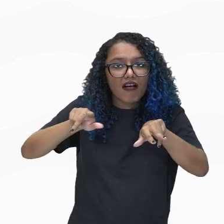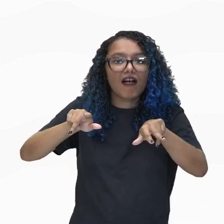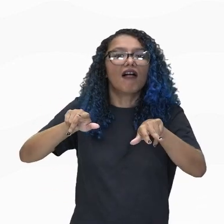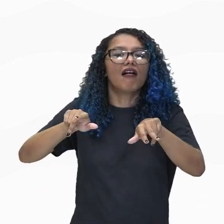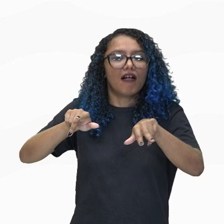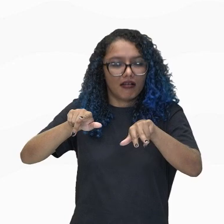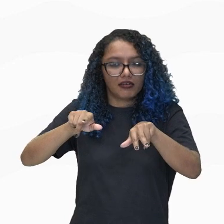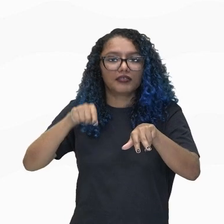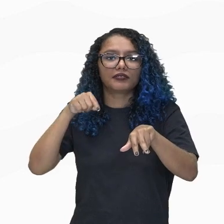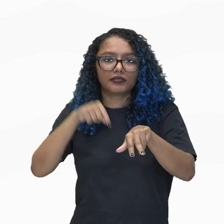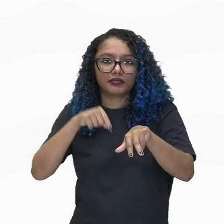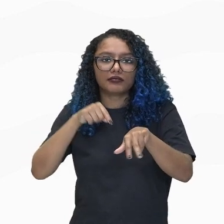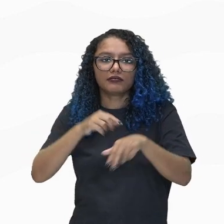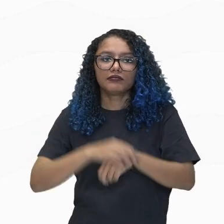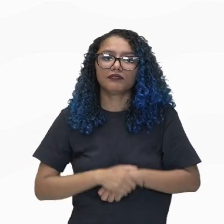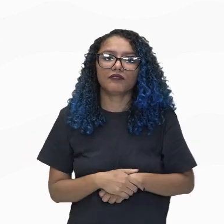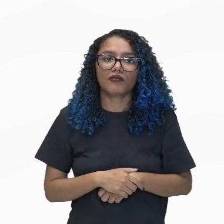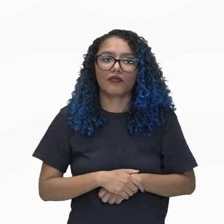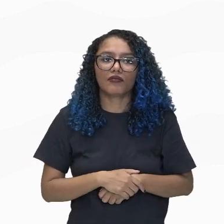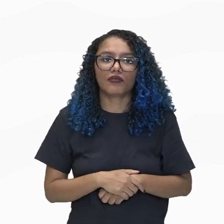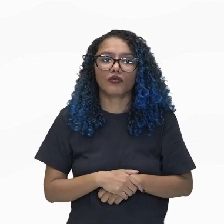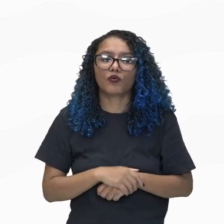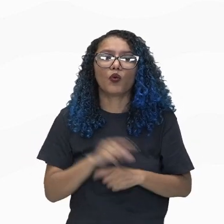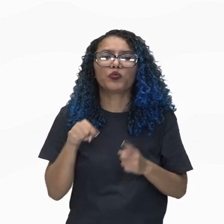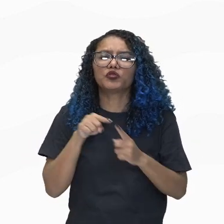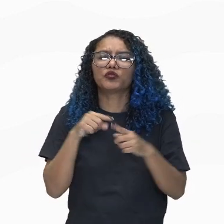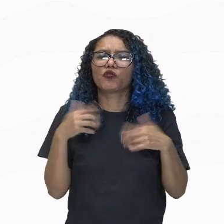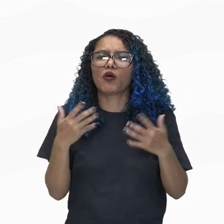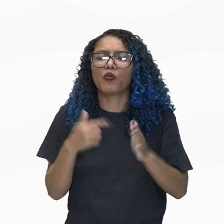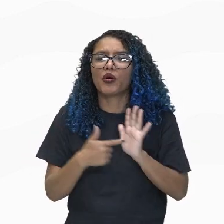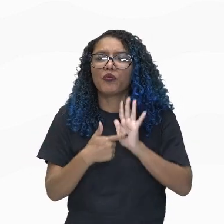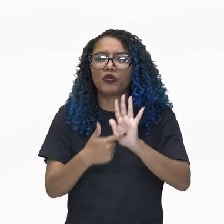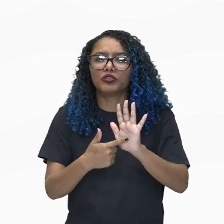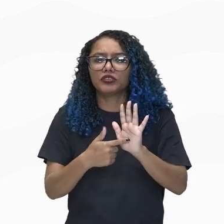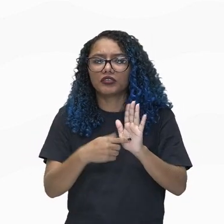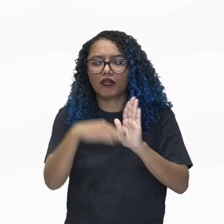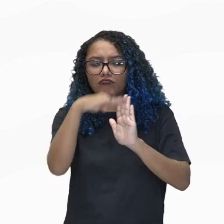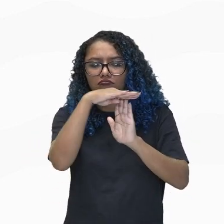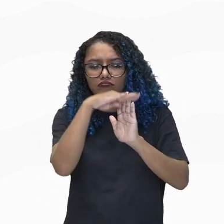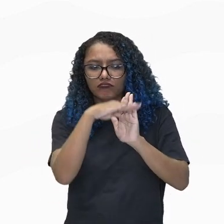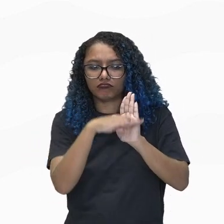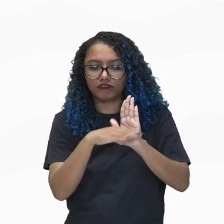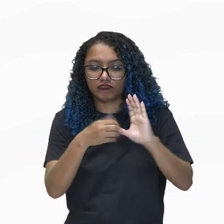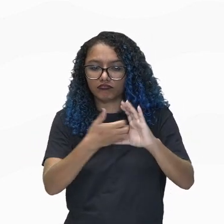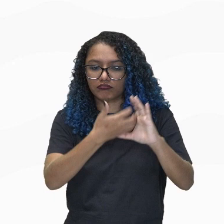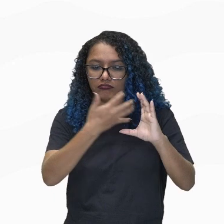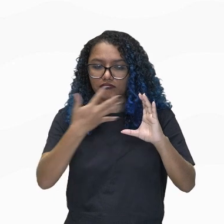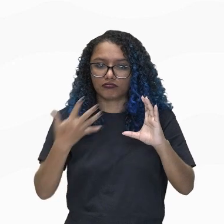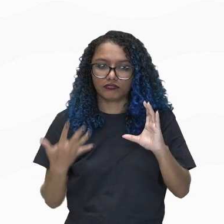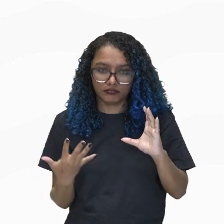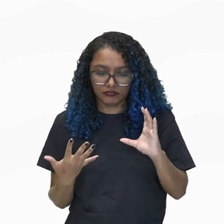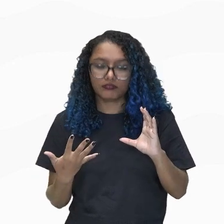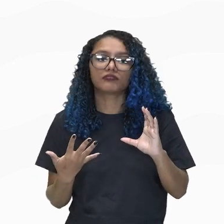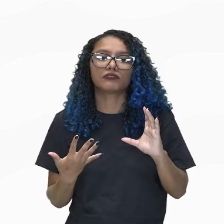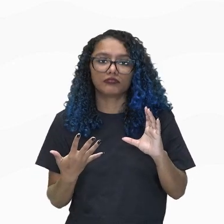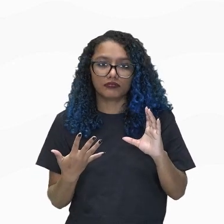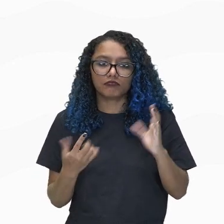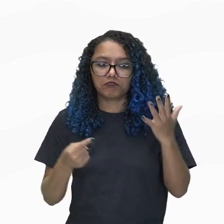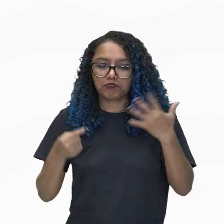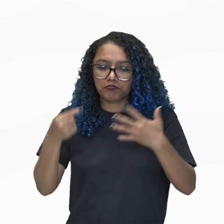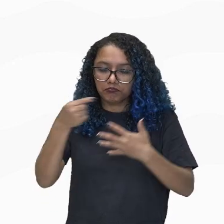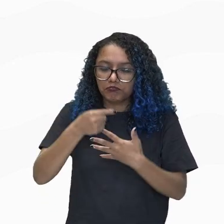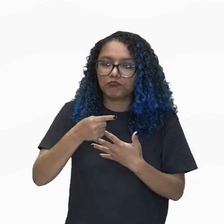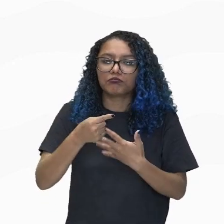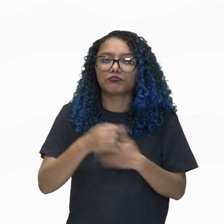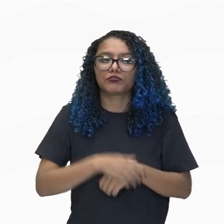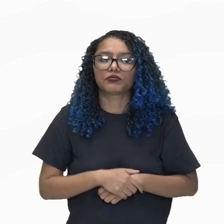para descrever um conjunto de características que ajudam o